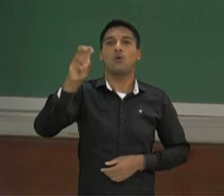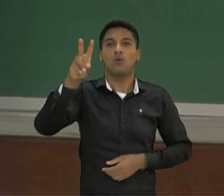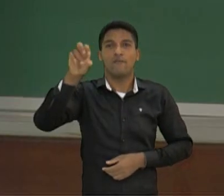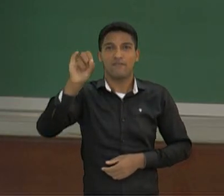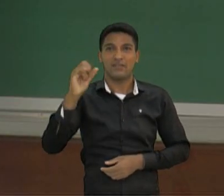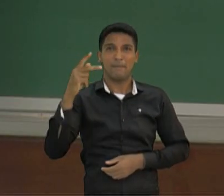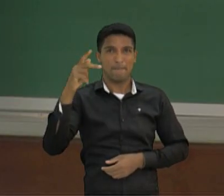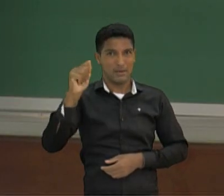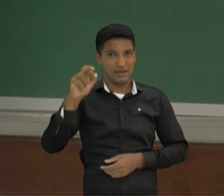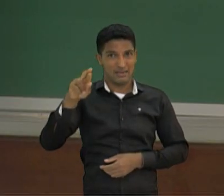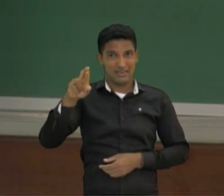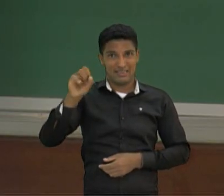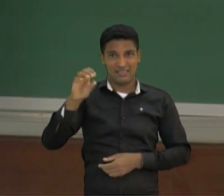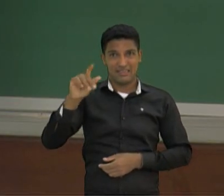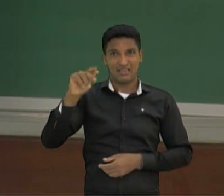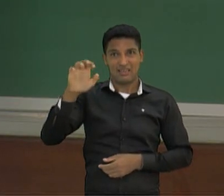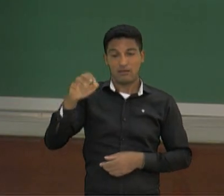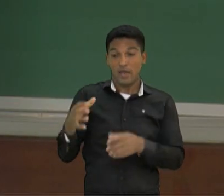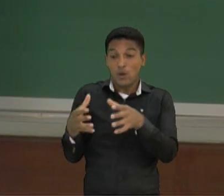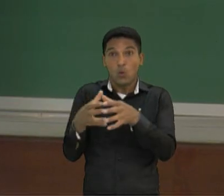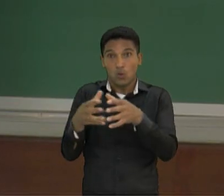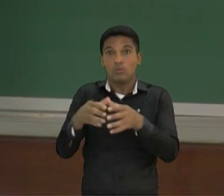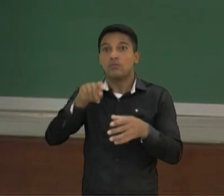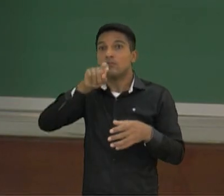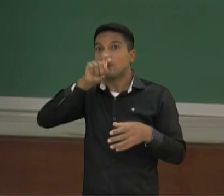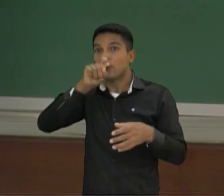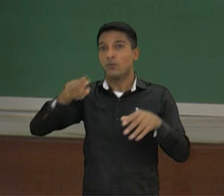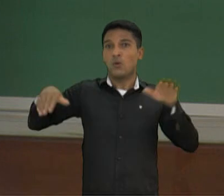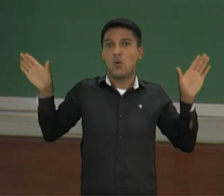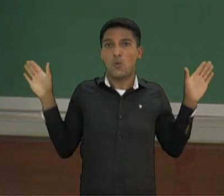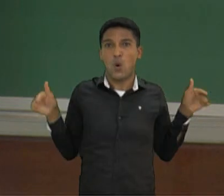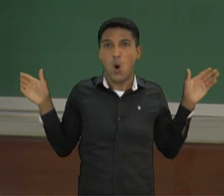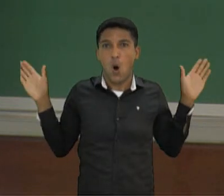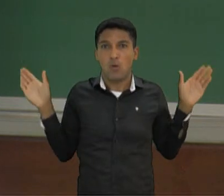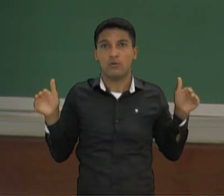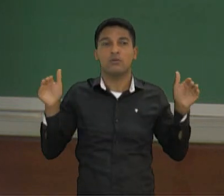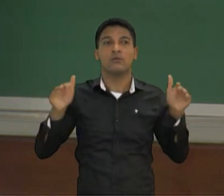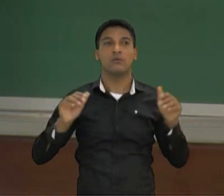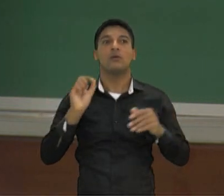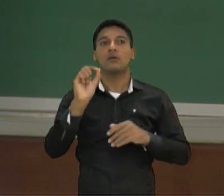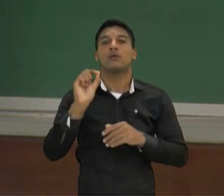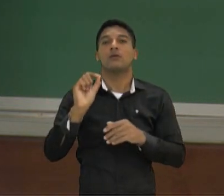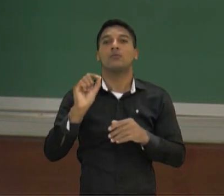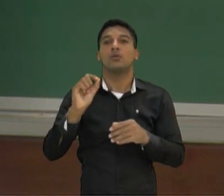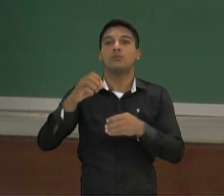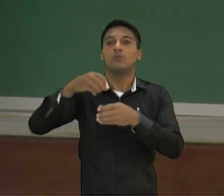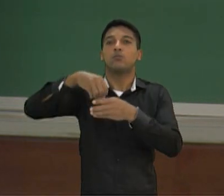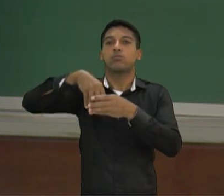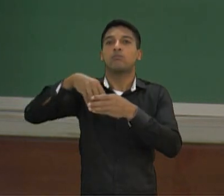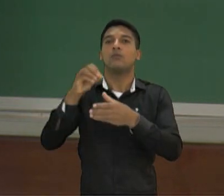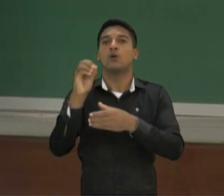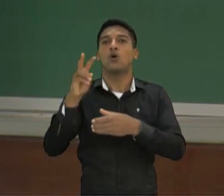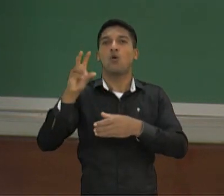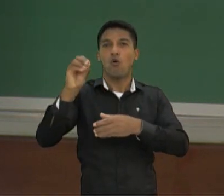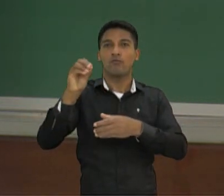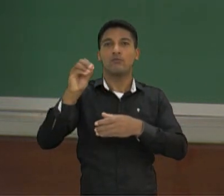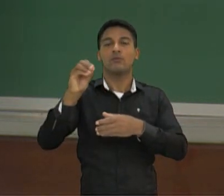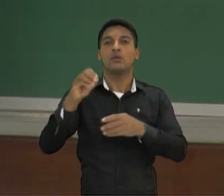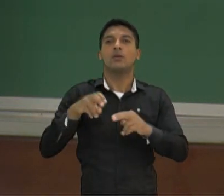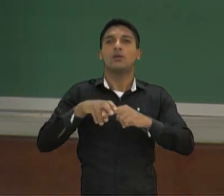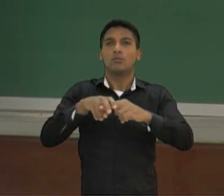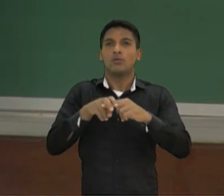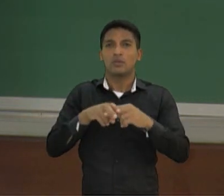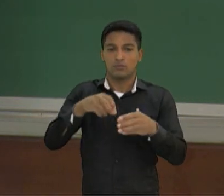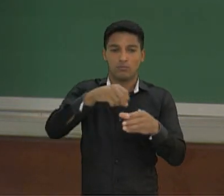grupo, justamente porque, a partir da oviparidade, ocorreu maior ocupação do ambiente terrestre, tá?